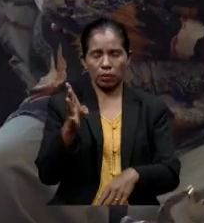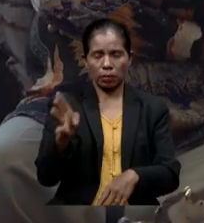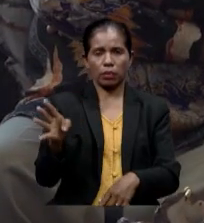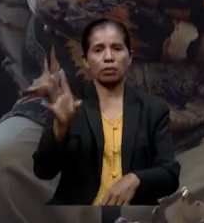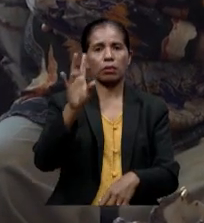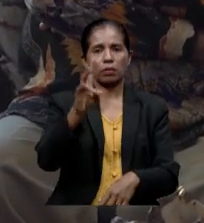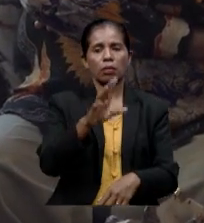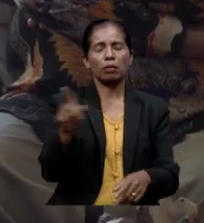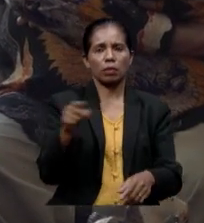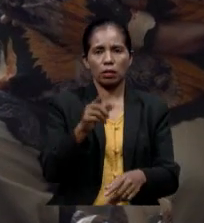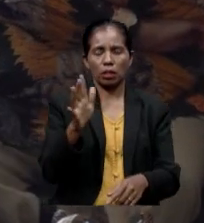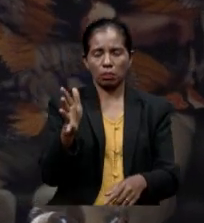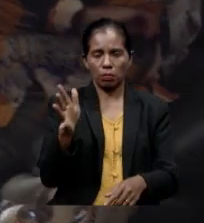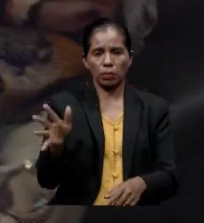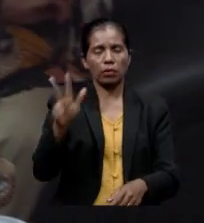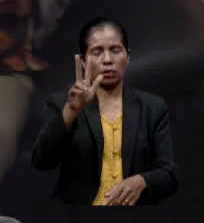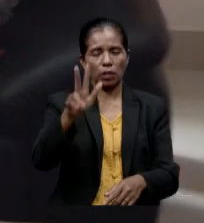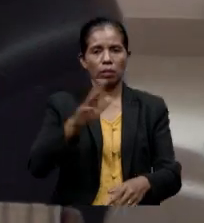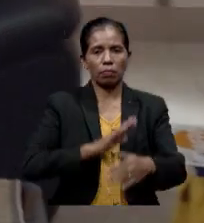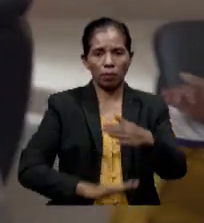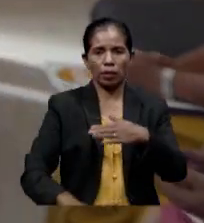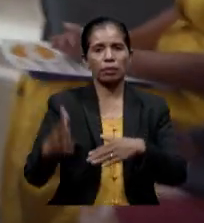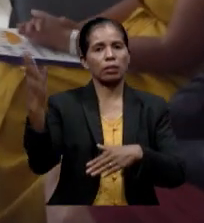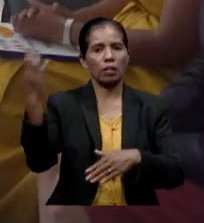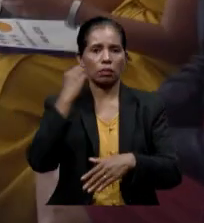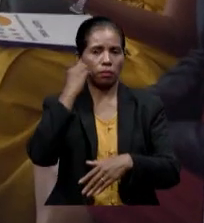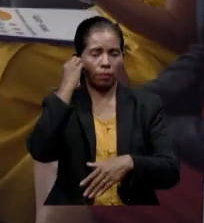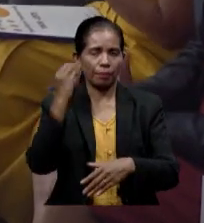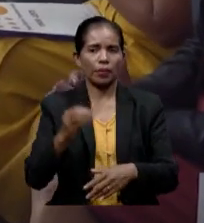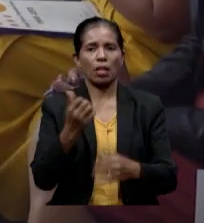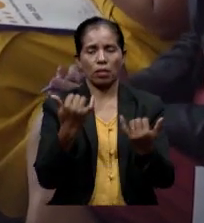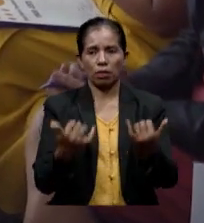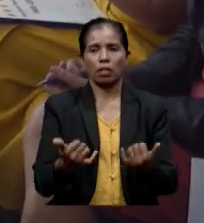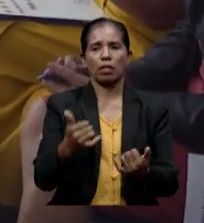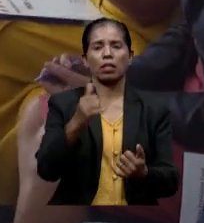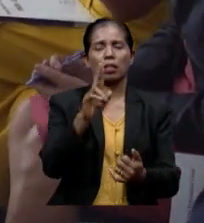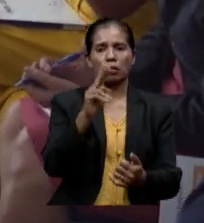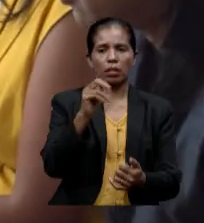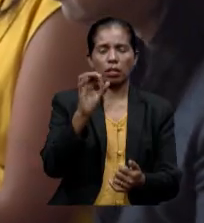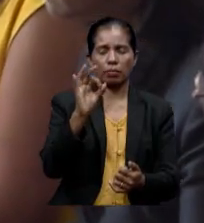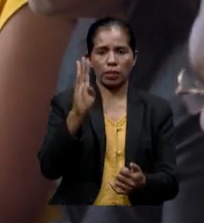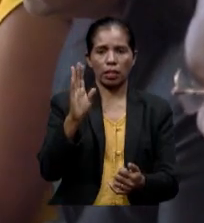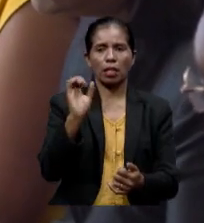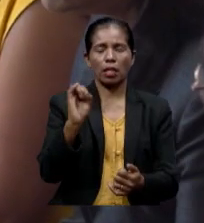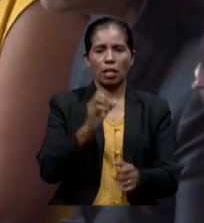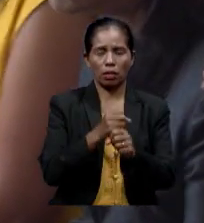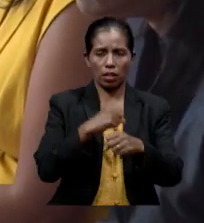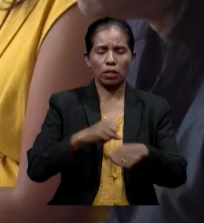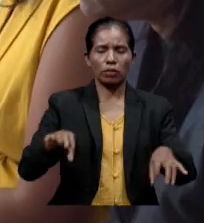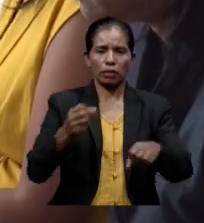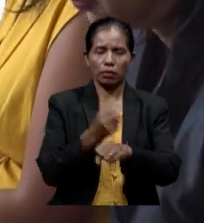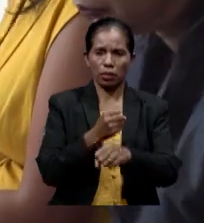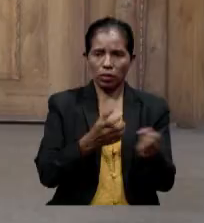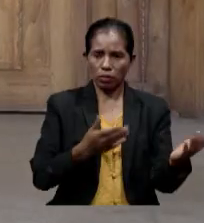porcento lima nulu resing tolu tur ahi iha uma. Daudau ne UNFPA halo hela esforsu botida atu eleva